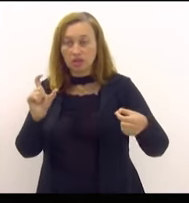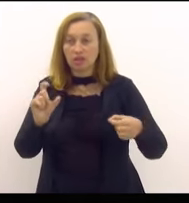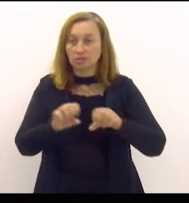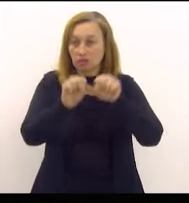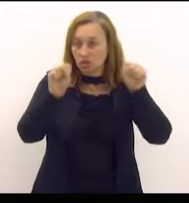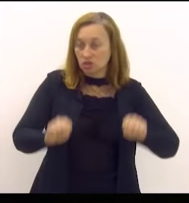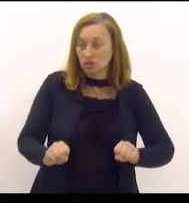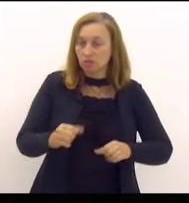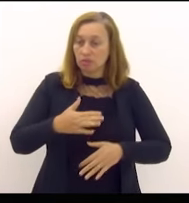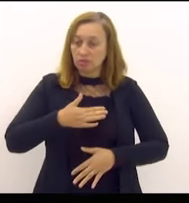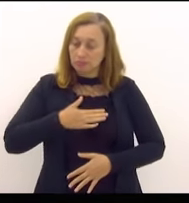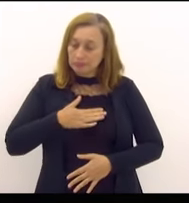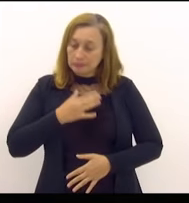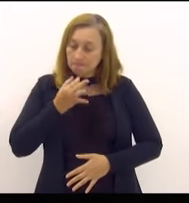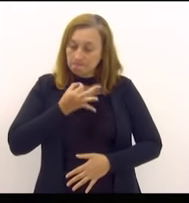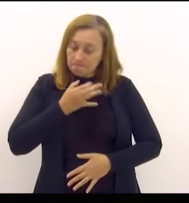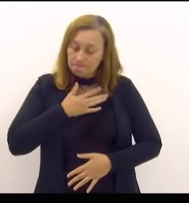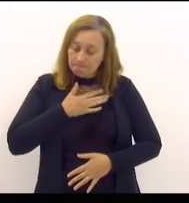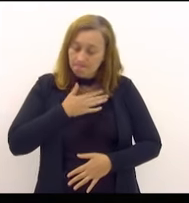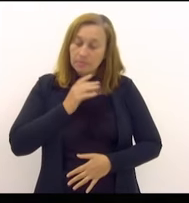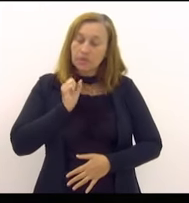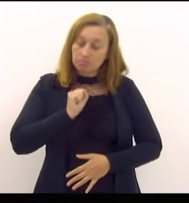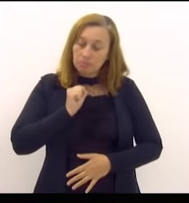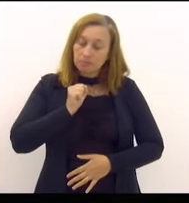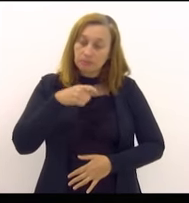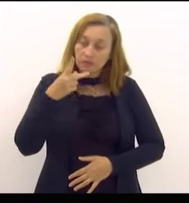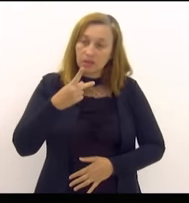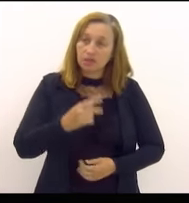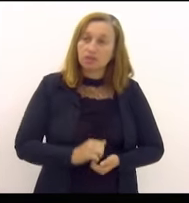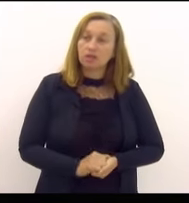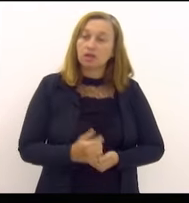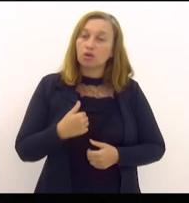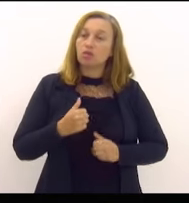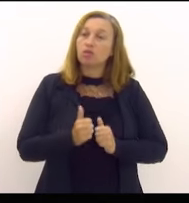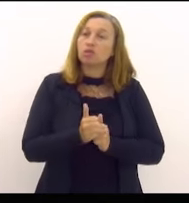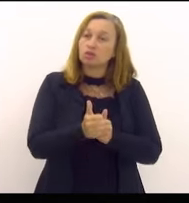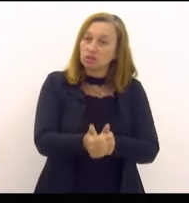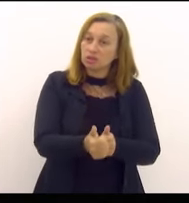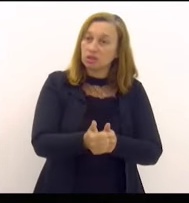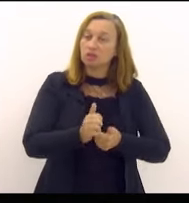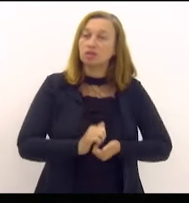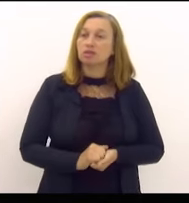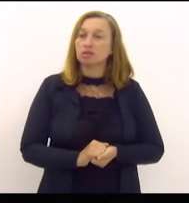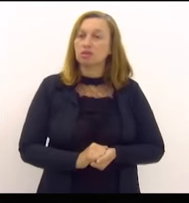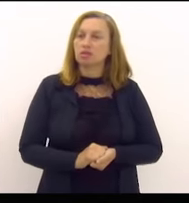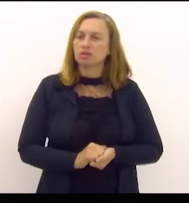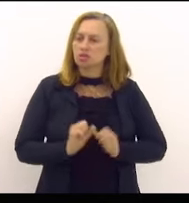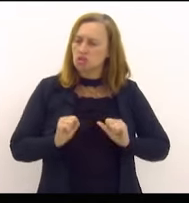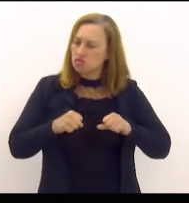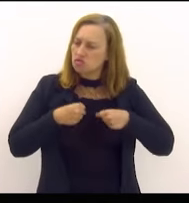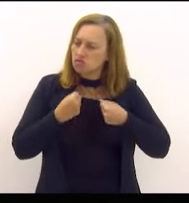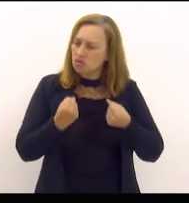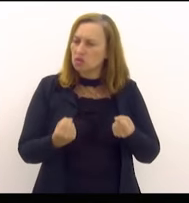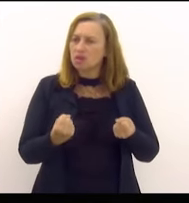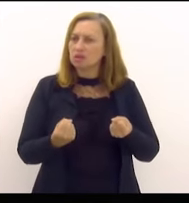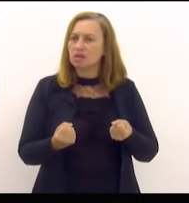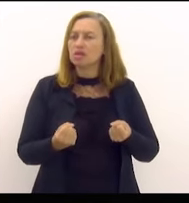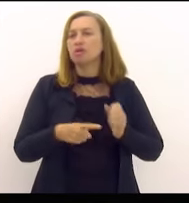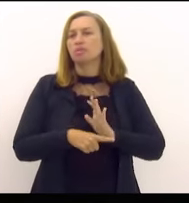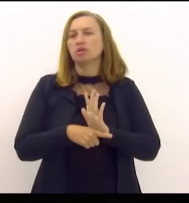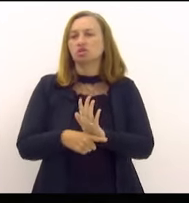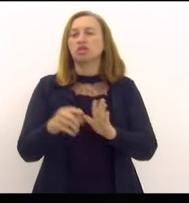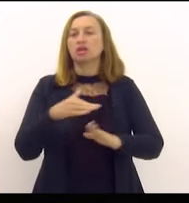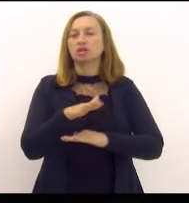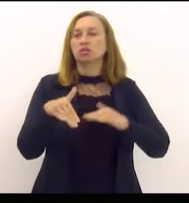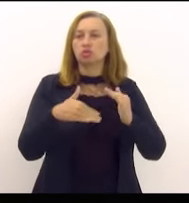Da minha parte, eu posso dizer que eu vou seguir sem poupar esforço nenhum para ajudar em